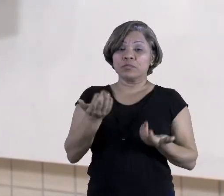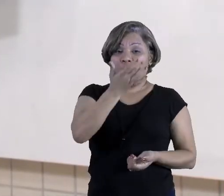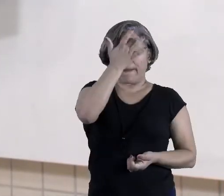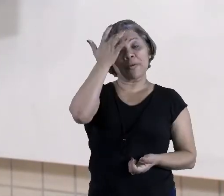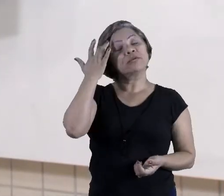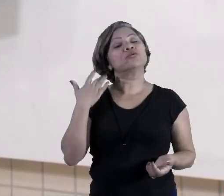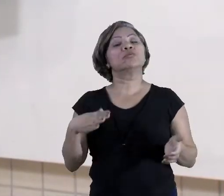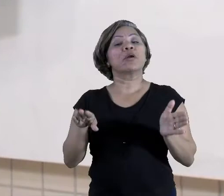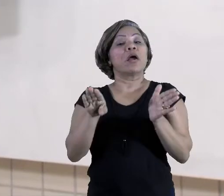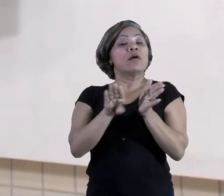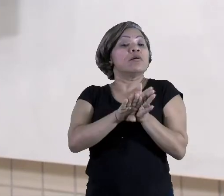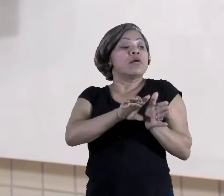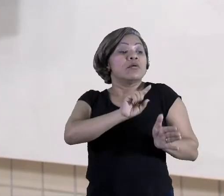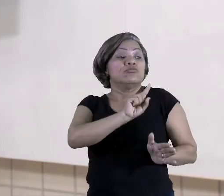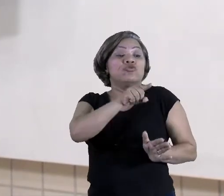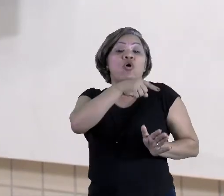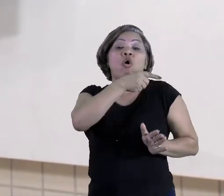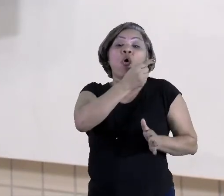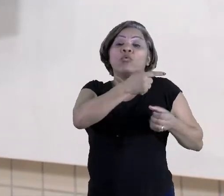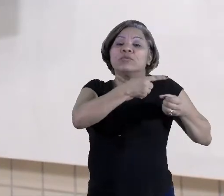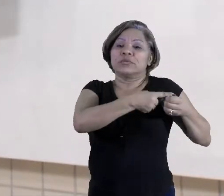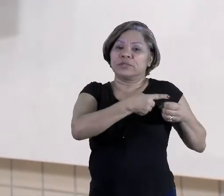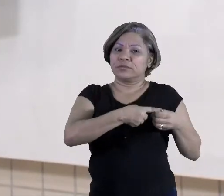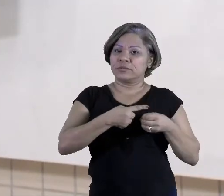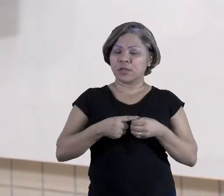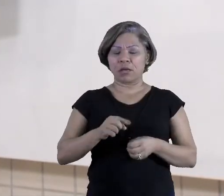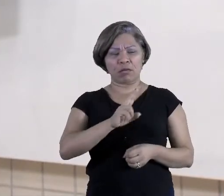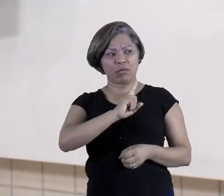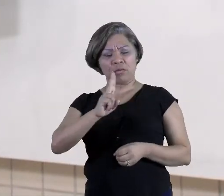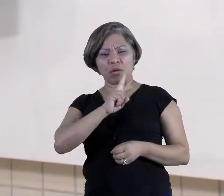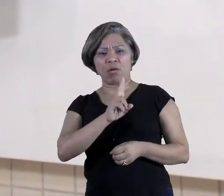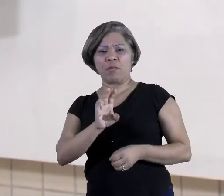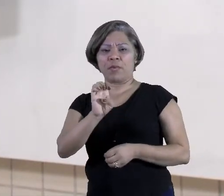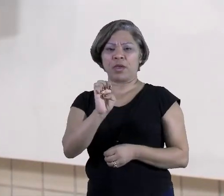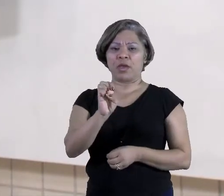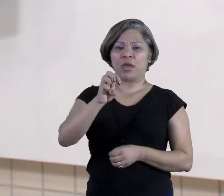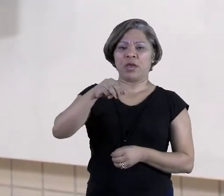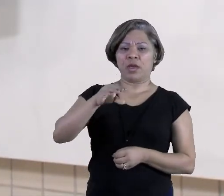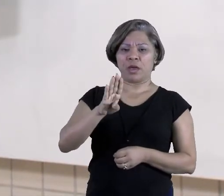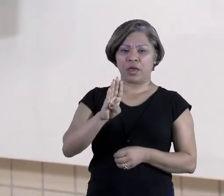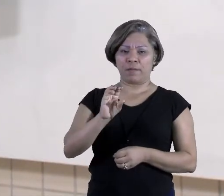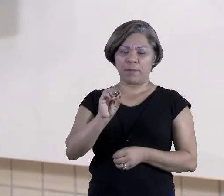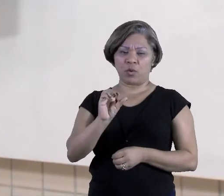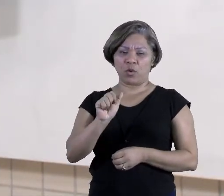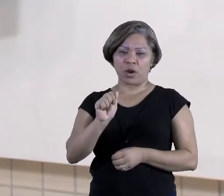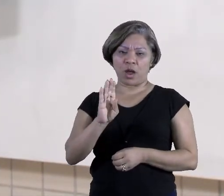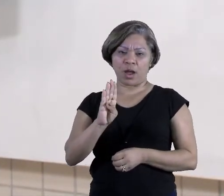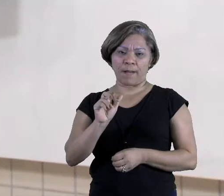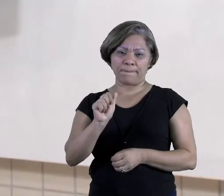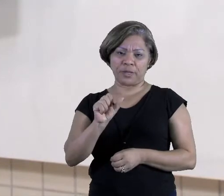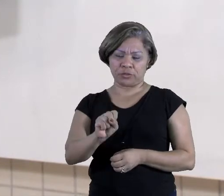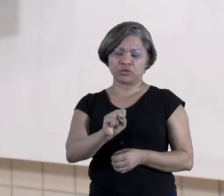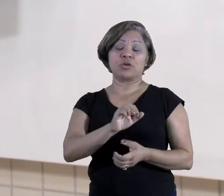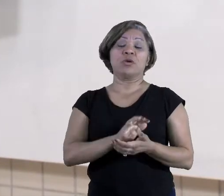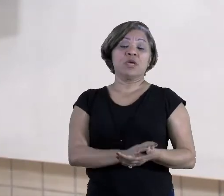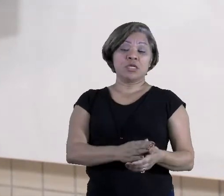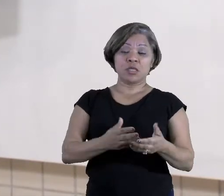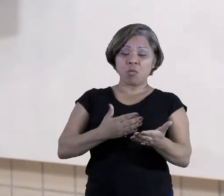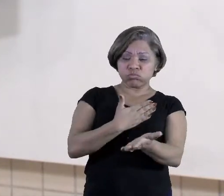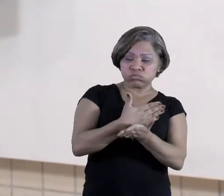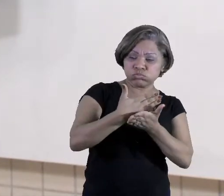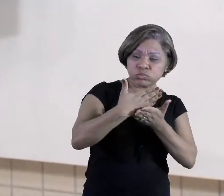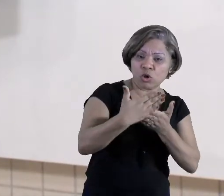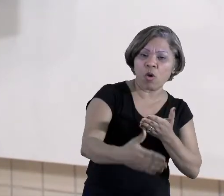fora, certo? Eles eram chamados de Emboabas. Tá? E começa então o conflito entre os paulistas, certo? E